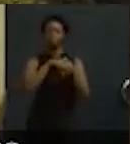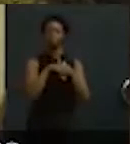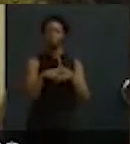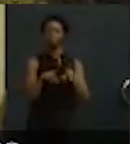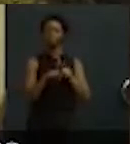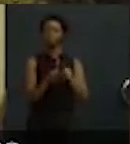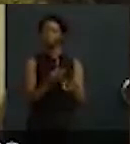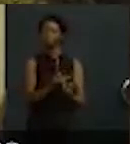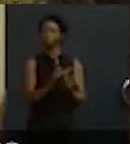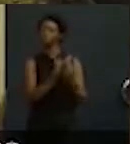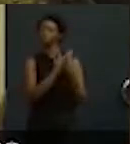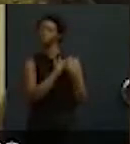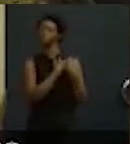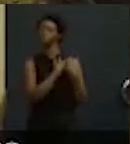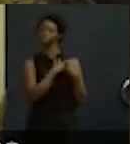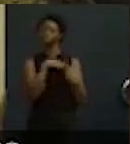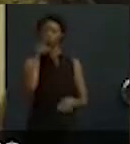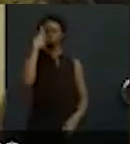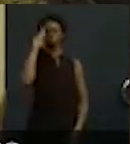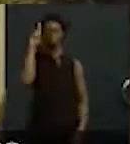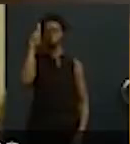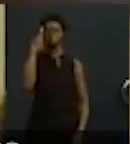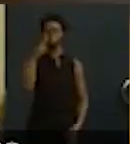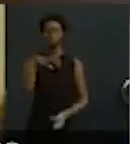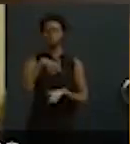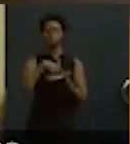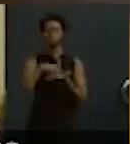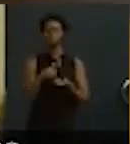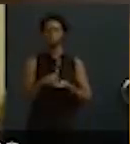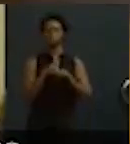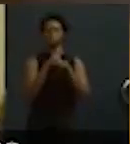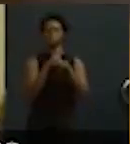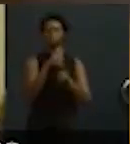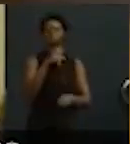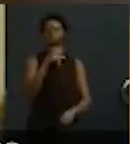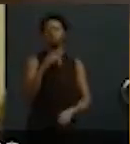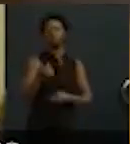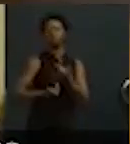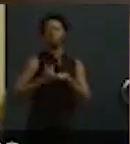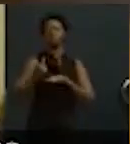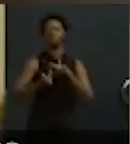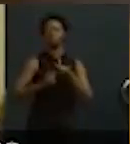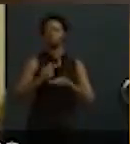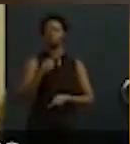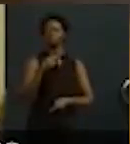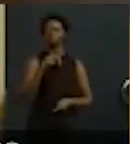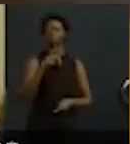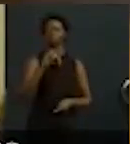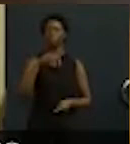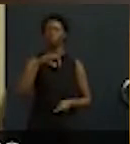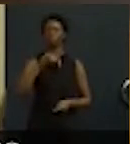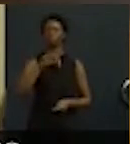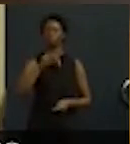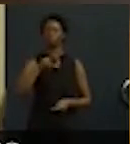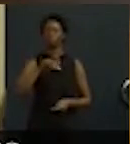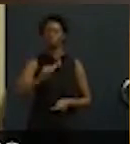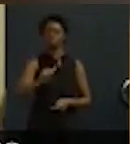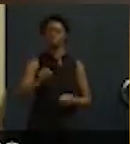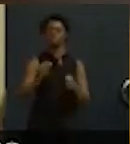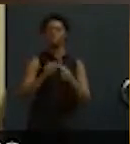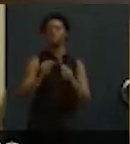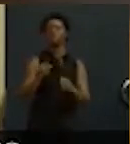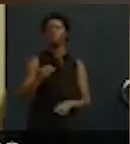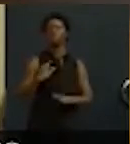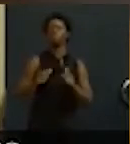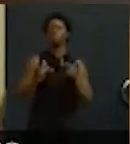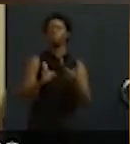o expediente do Centro de Apoio Operacional das Promotorias de Execução Penal. Atualmente,